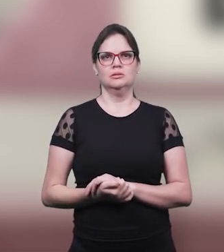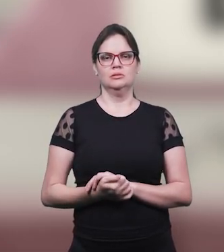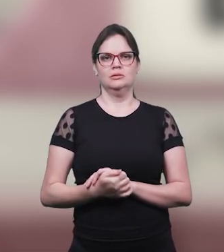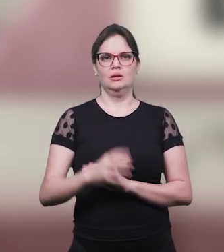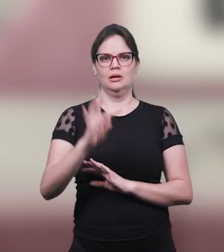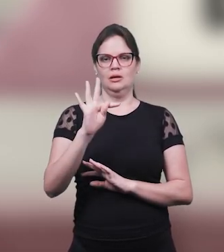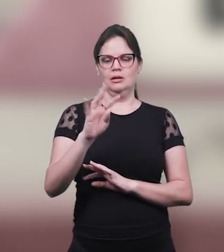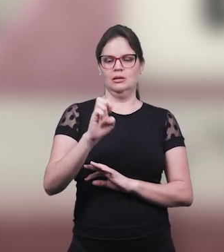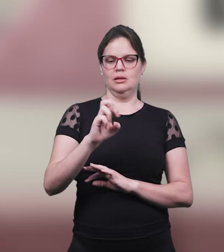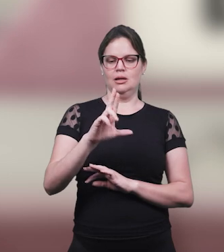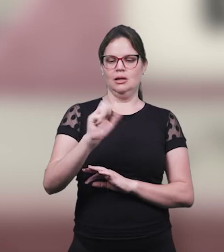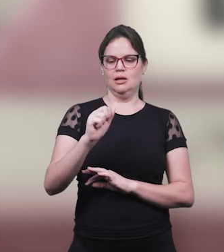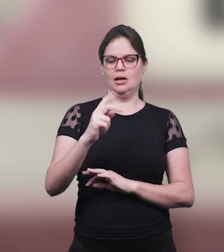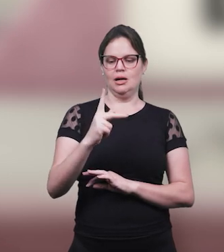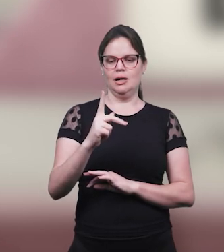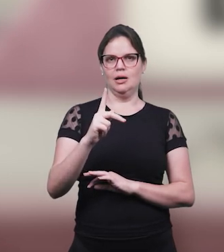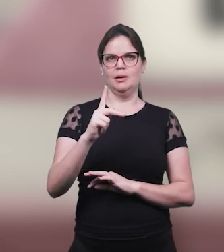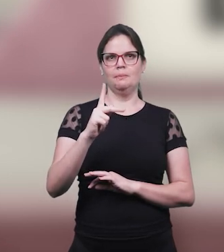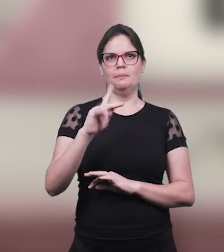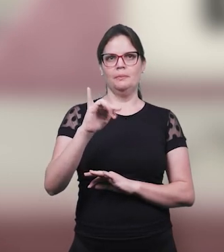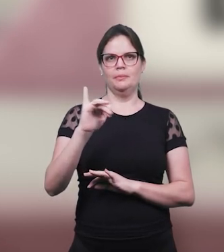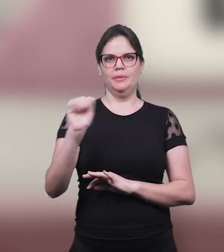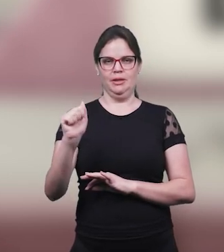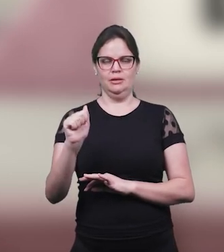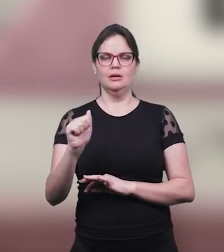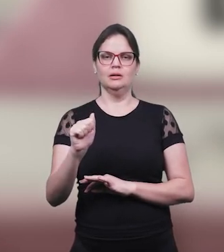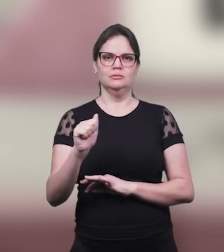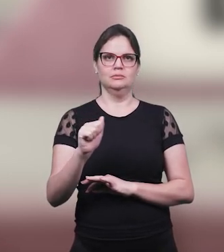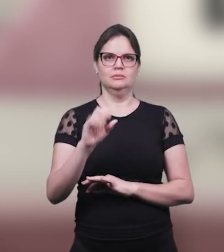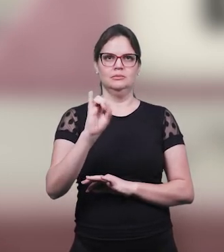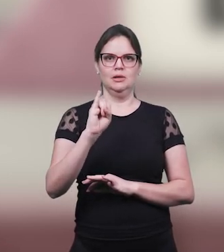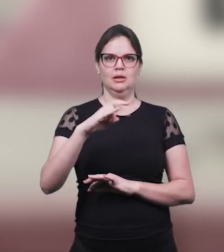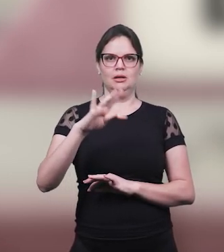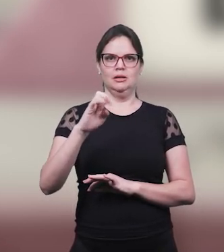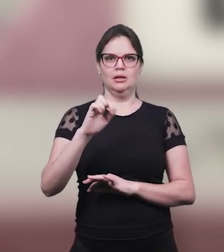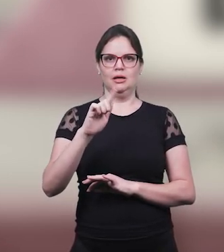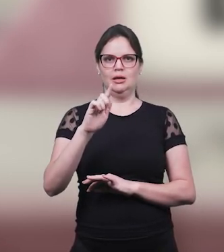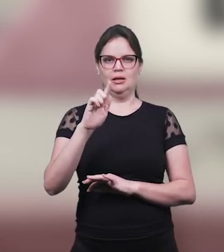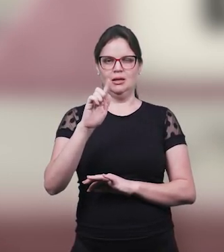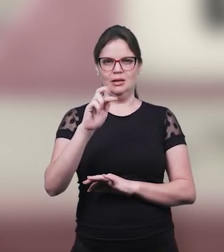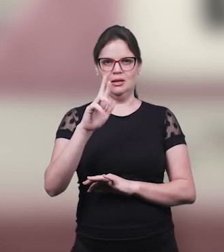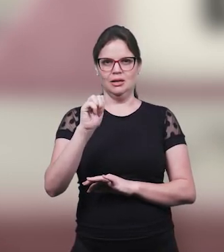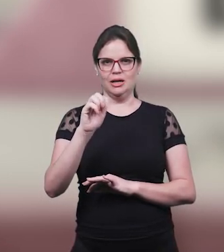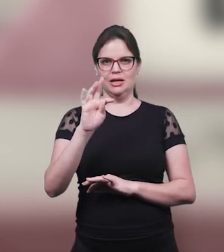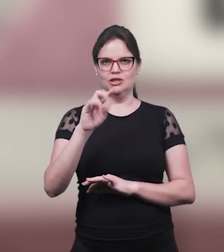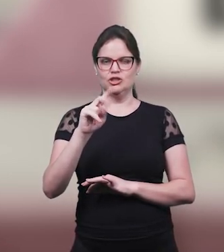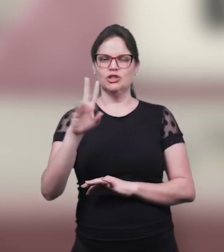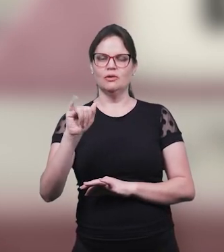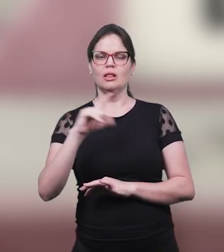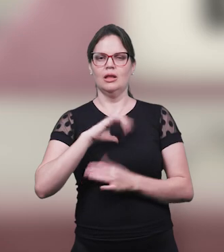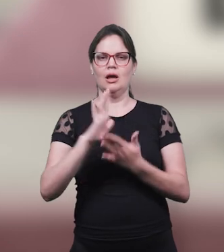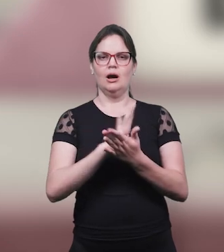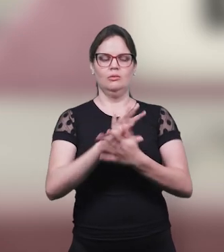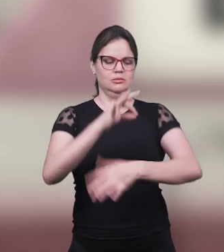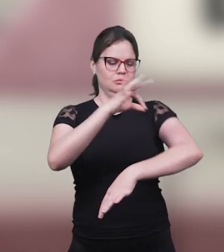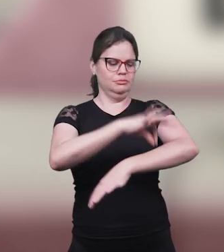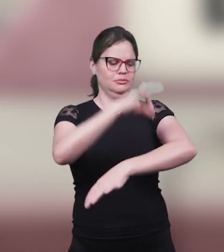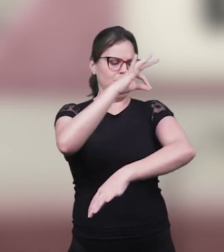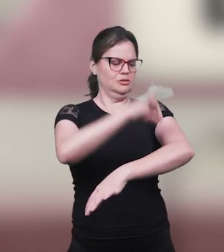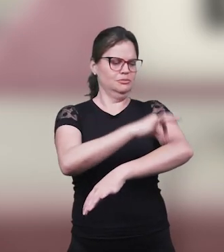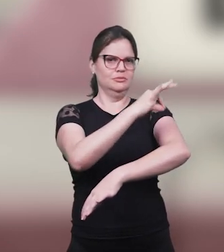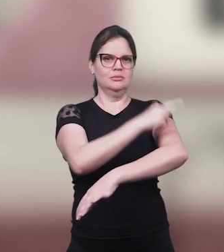terapias integrativas. Né? Então, hoje o SUS também tem uma acupuntura, tem várias,